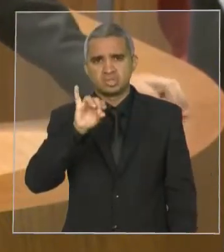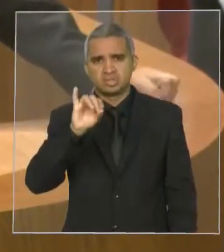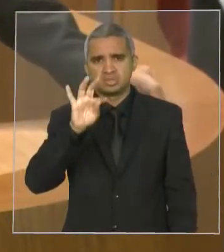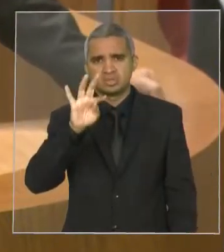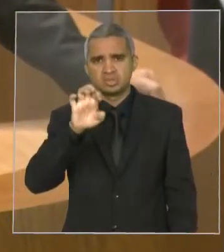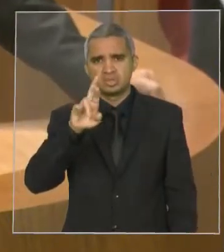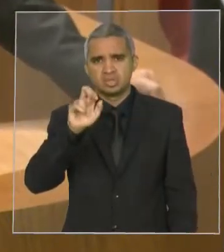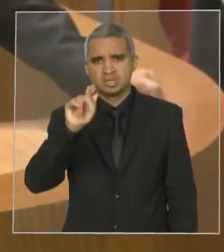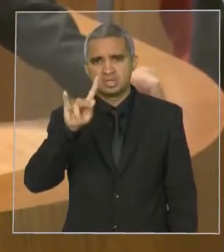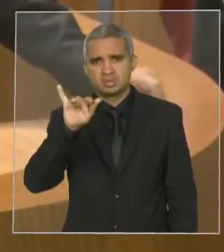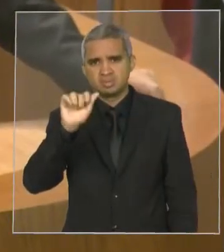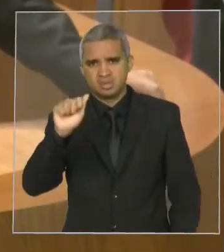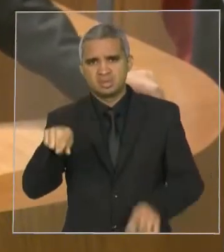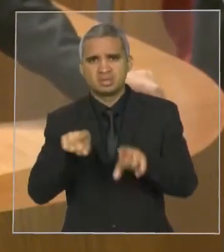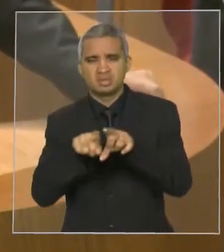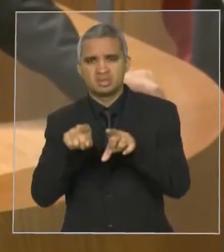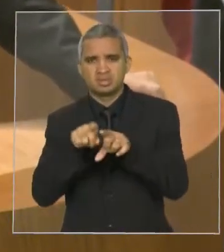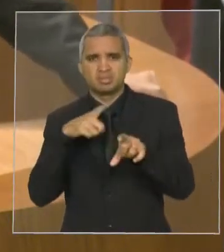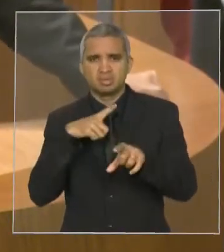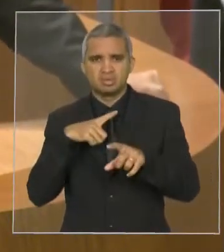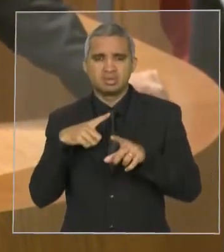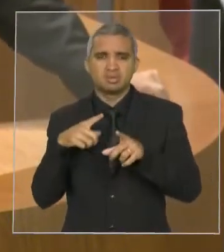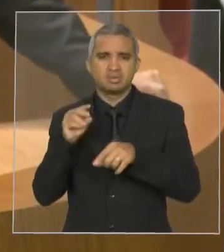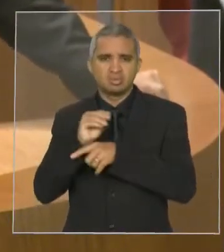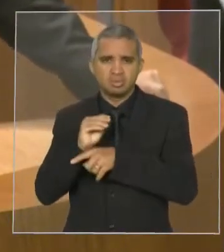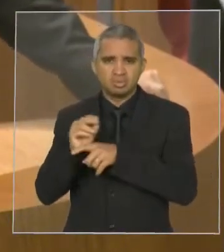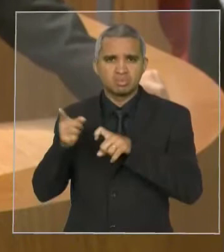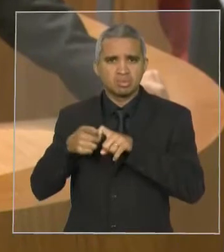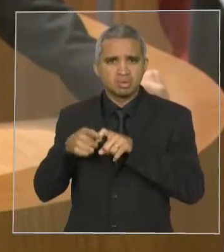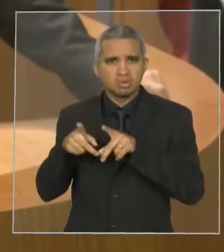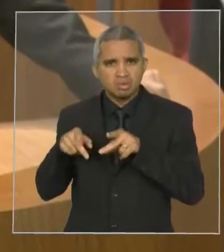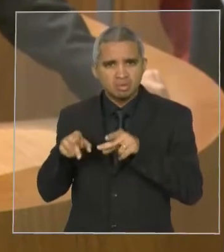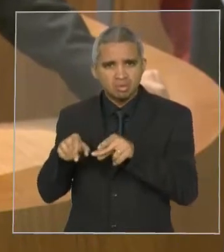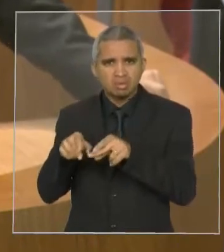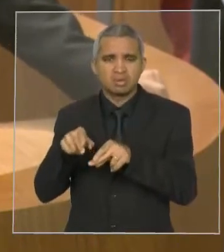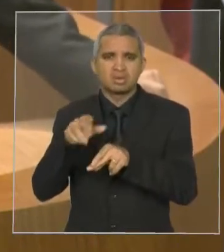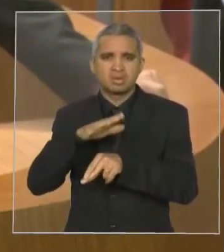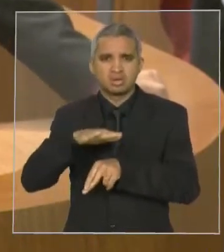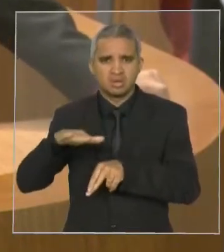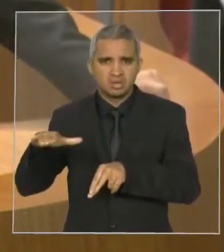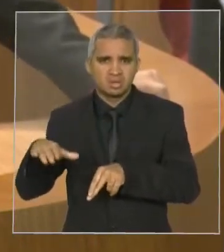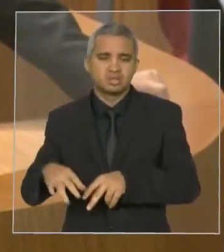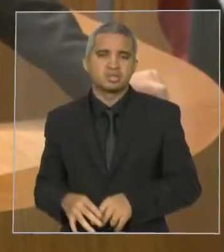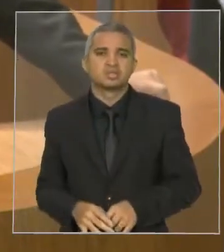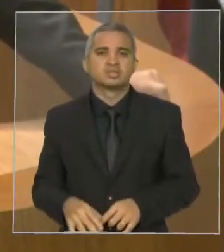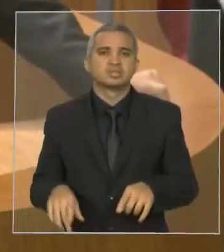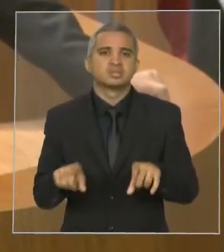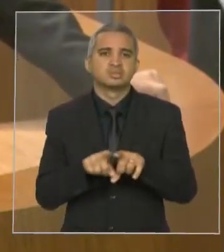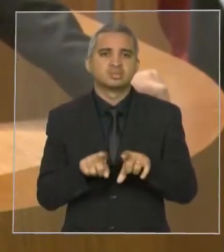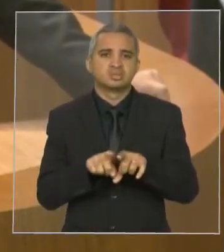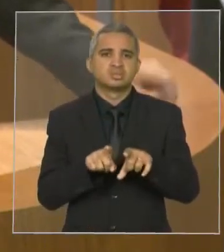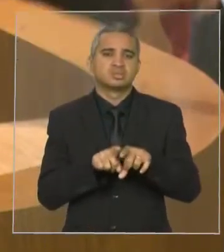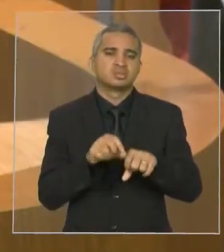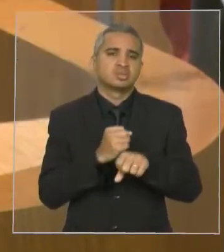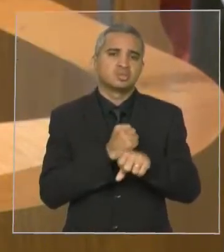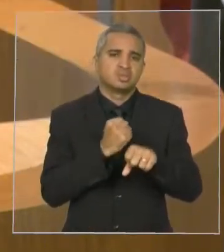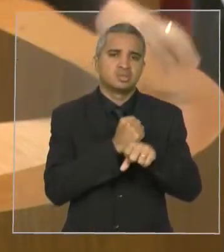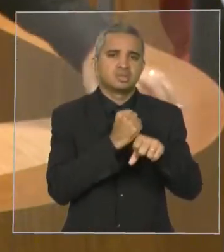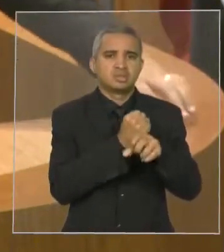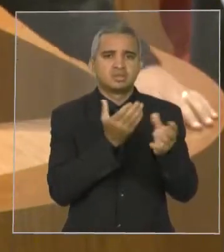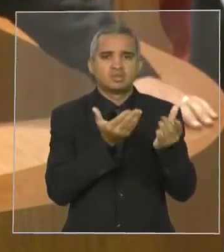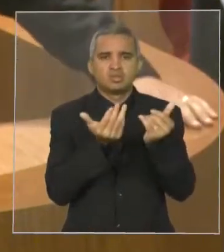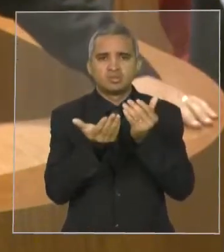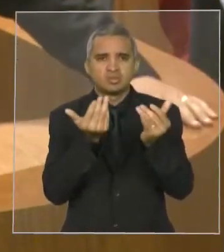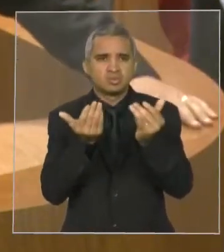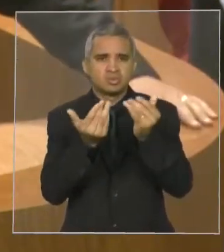e tantas outras ações de grande relevância reforma construção de escolas e agora a primeira